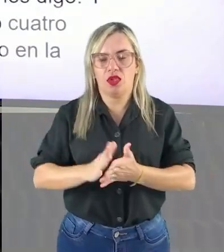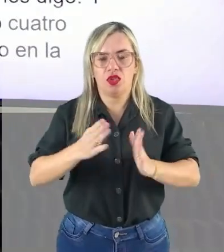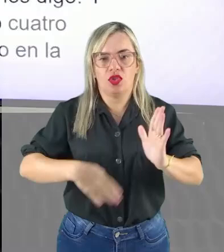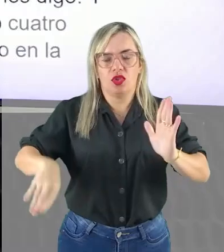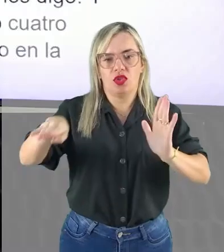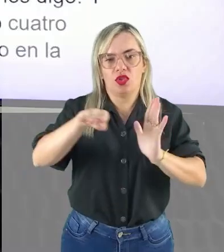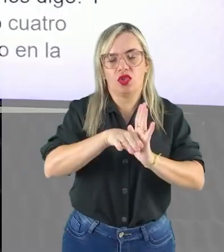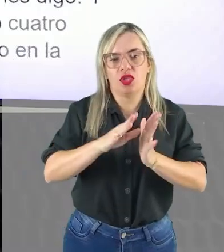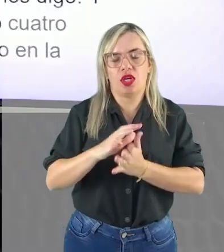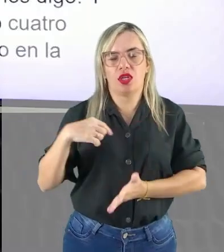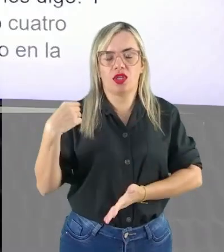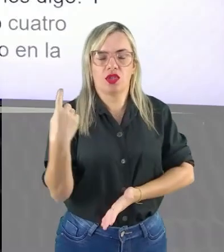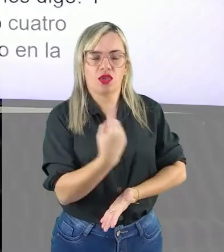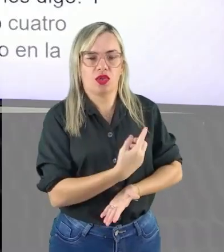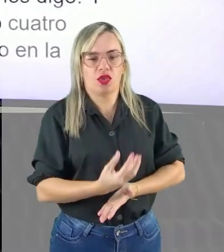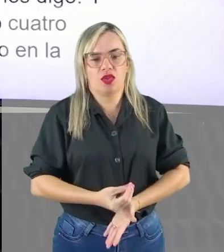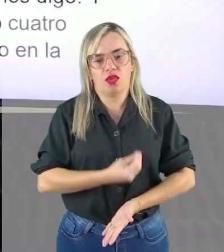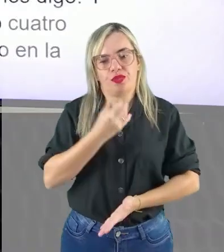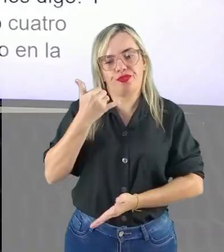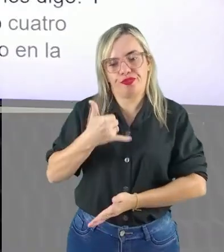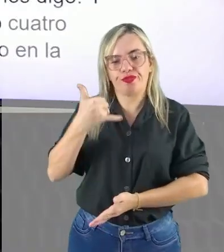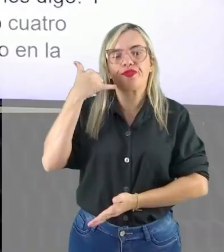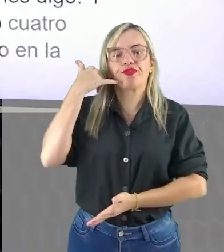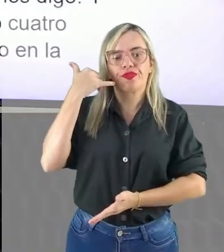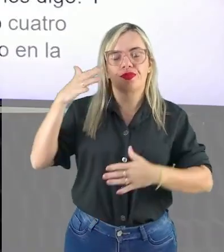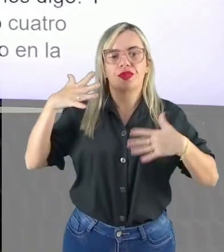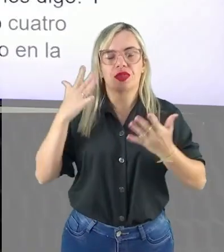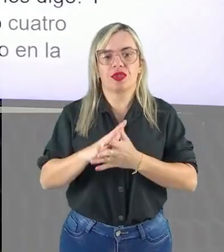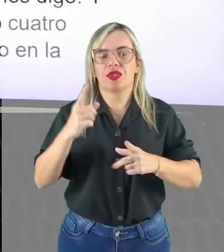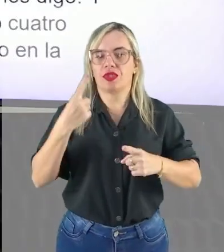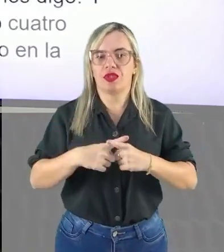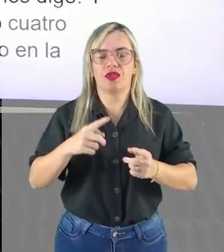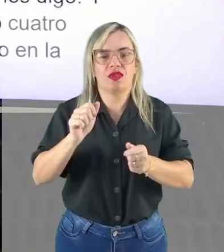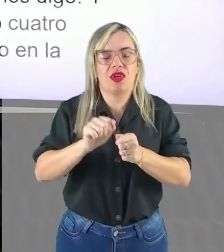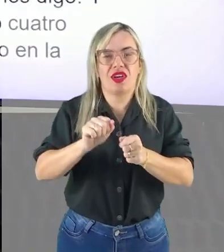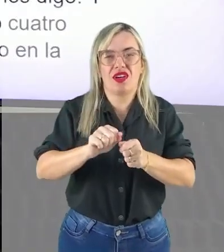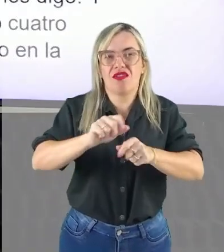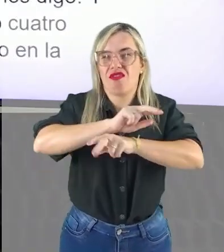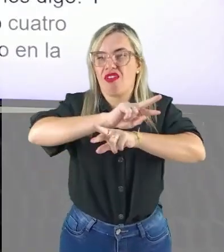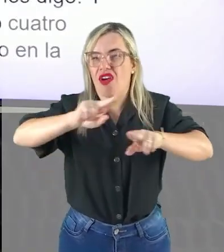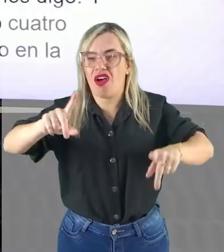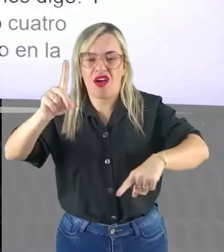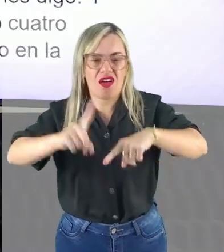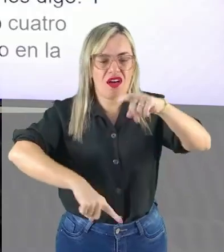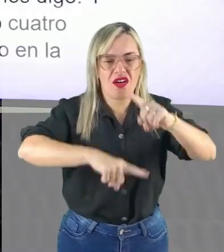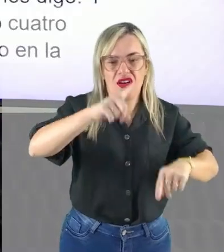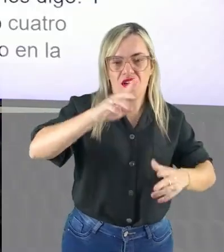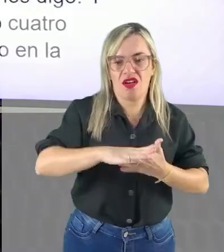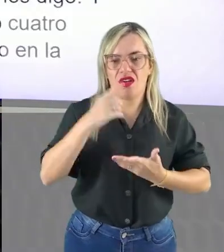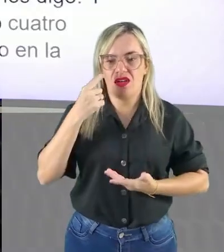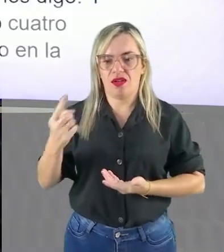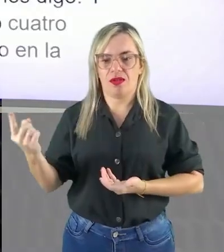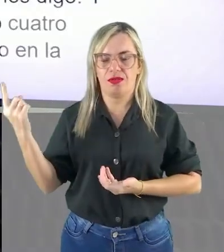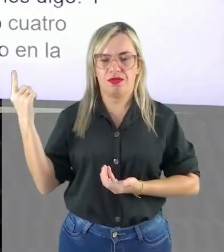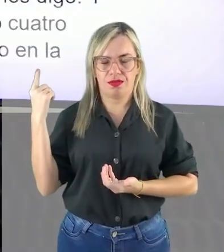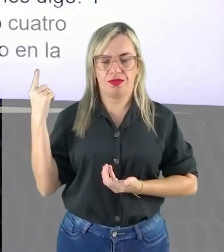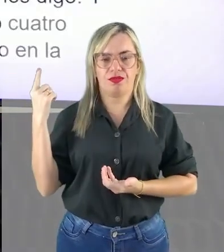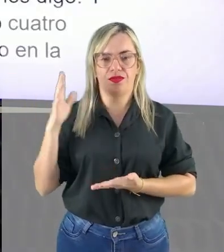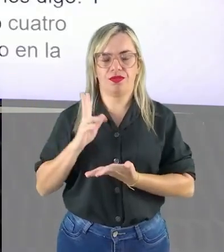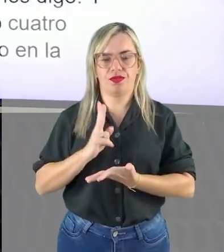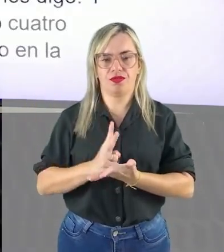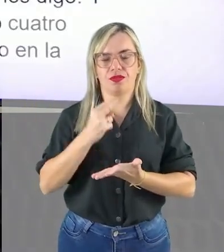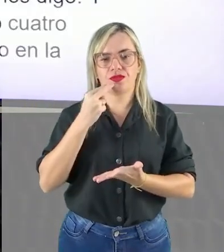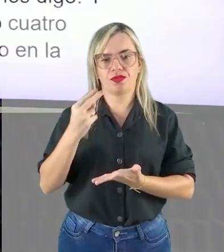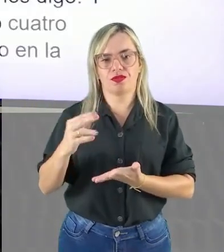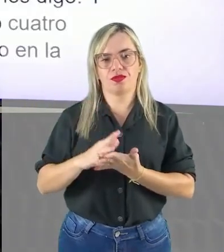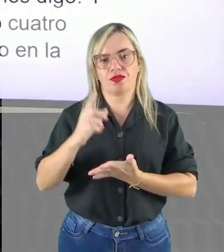que estiveram presentes na nossa vida, esse é o mais poderoso. Porque com ele a gente faz muita coisa, né? Ni la televisión, ni el ordenador.